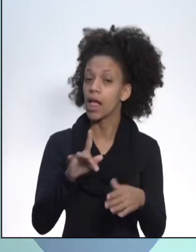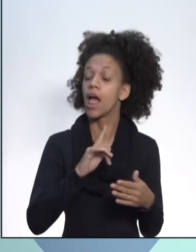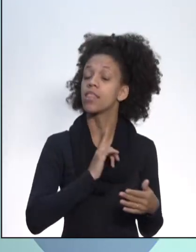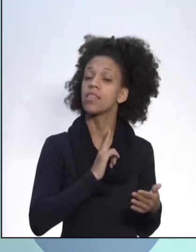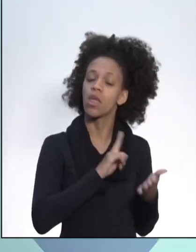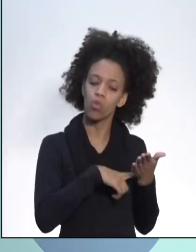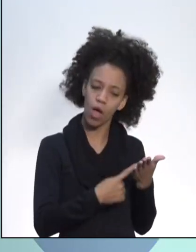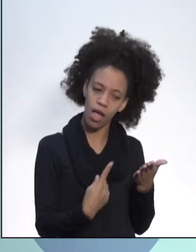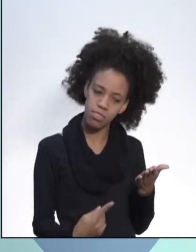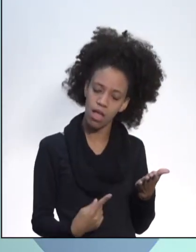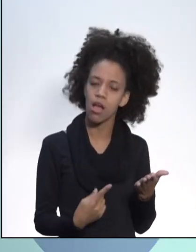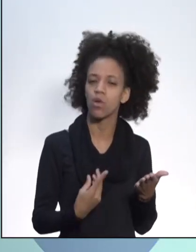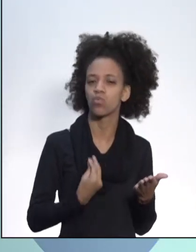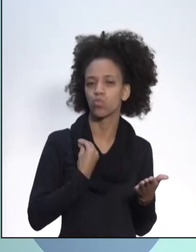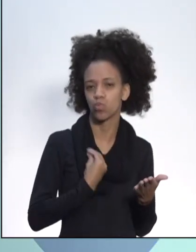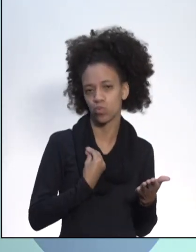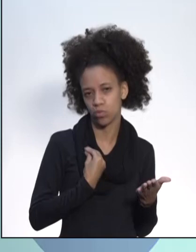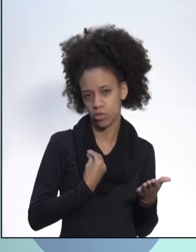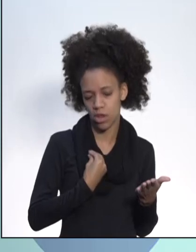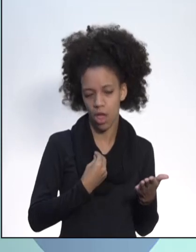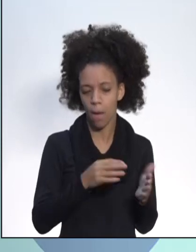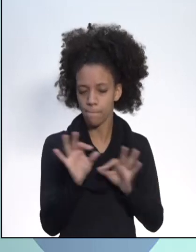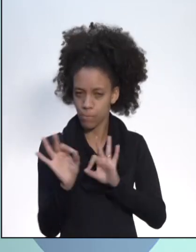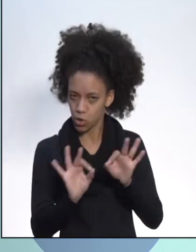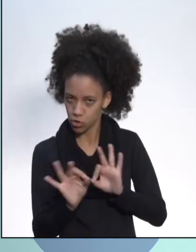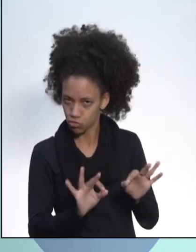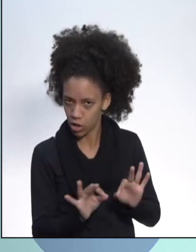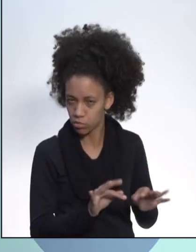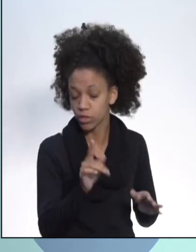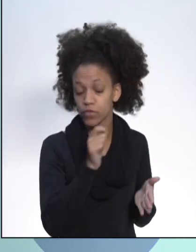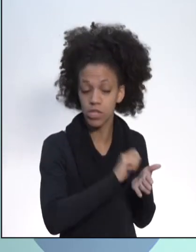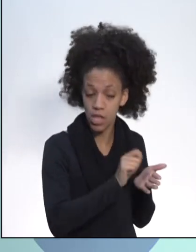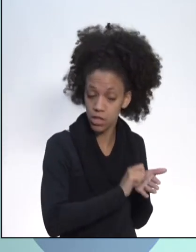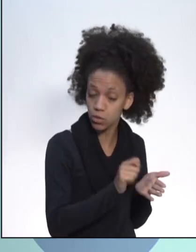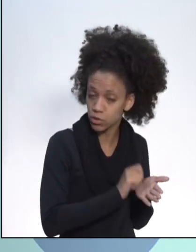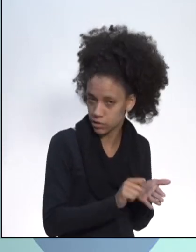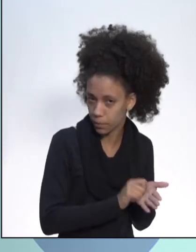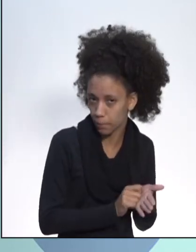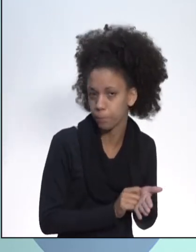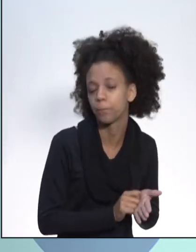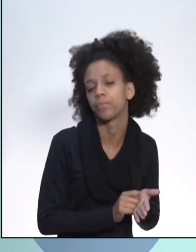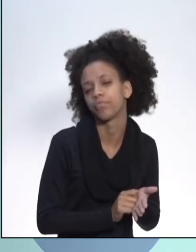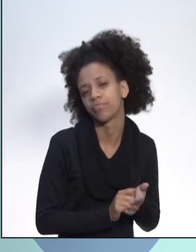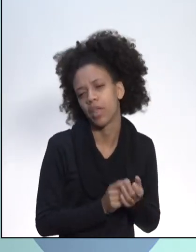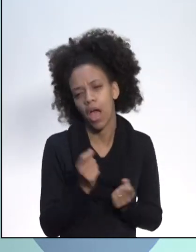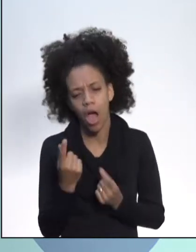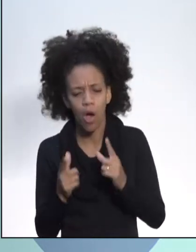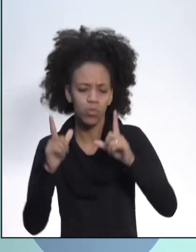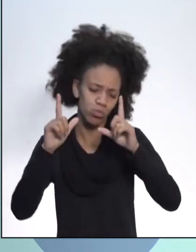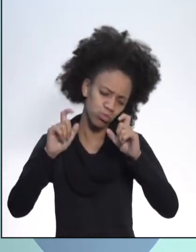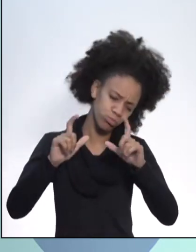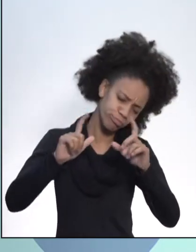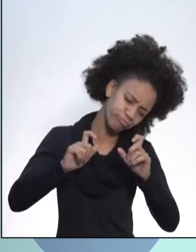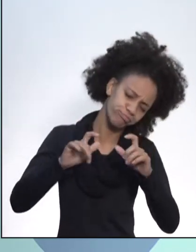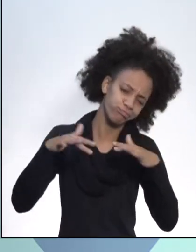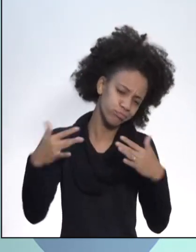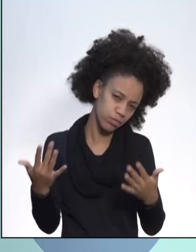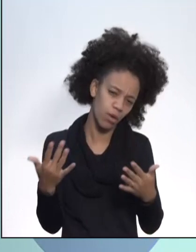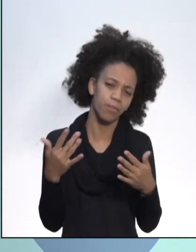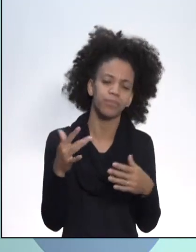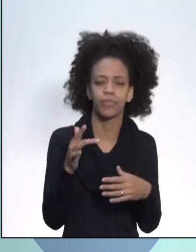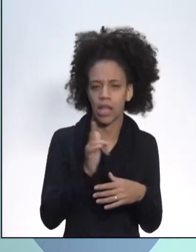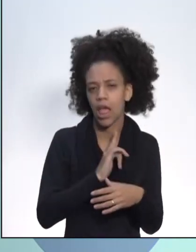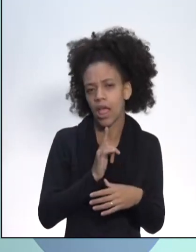e tem também no que vocês anotaram. Alguns tiraram print, então tem